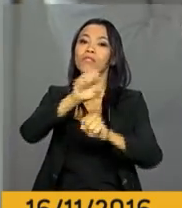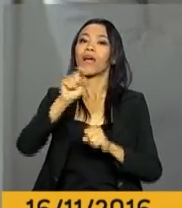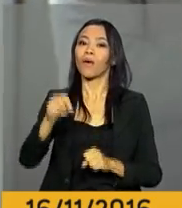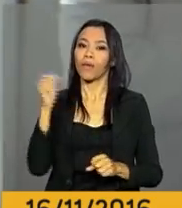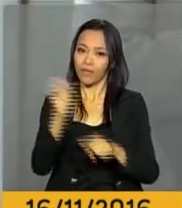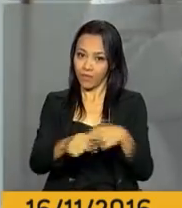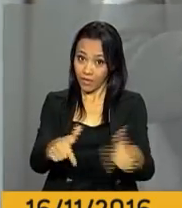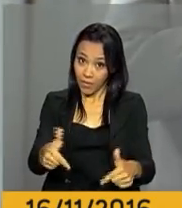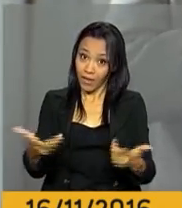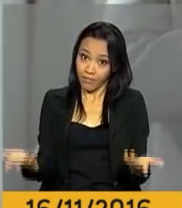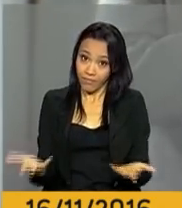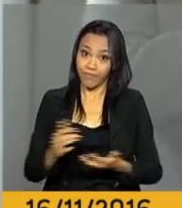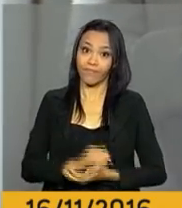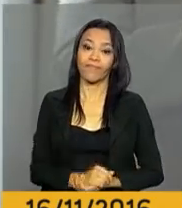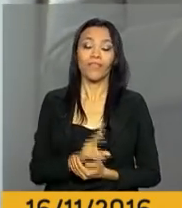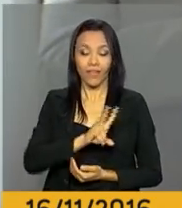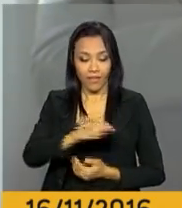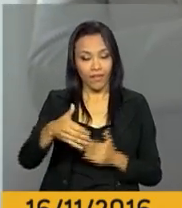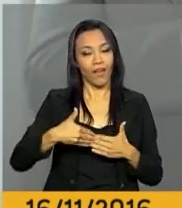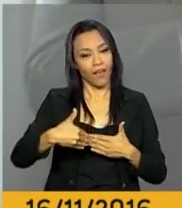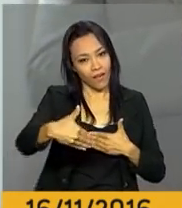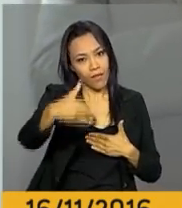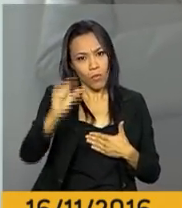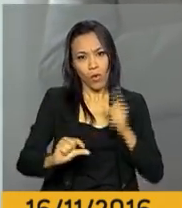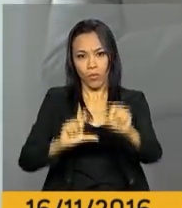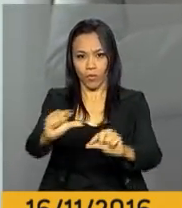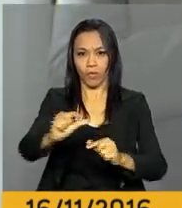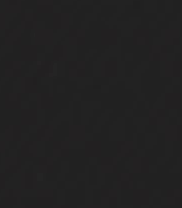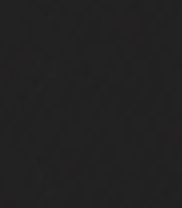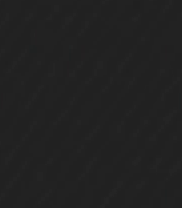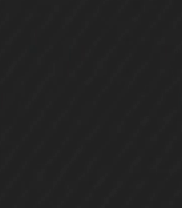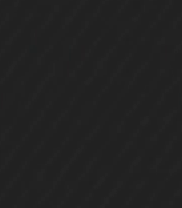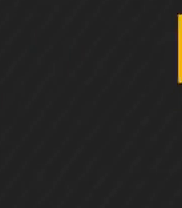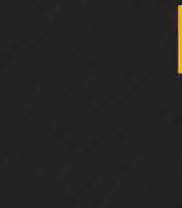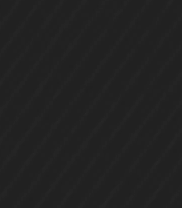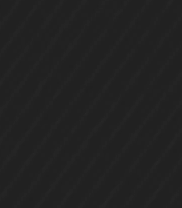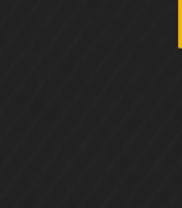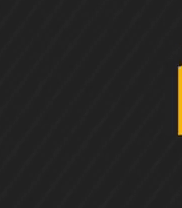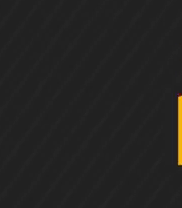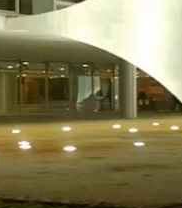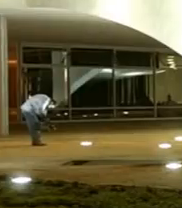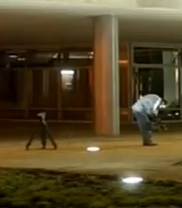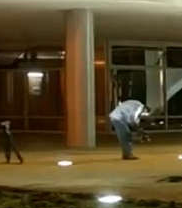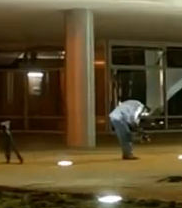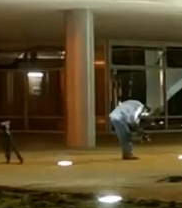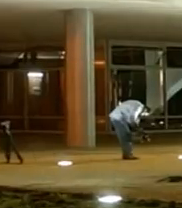emprego, não é? Que virá pouco a pouco.